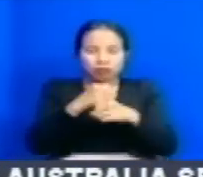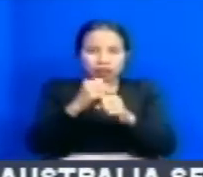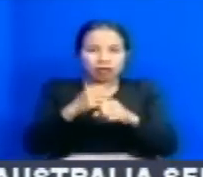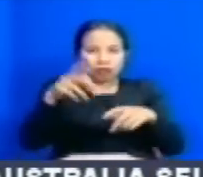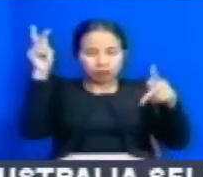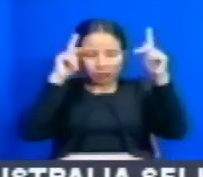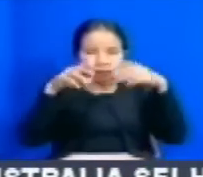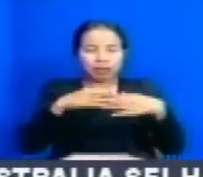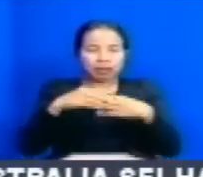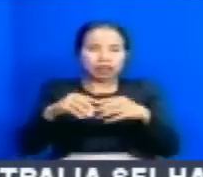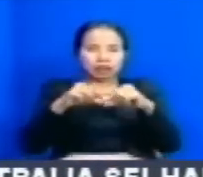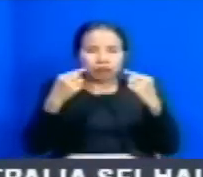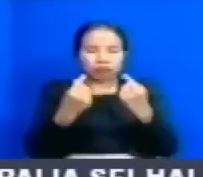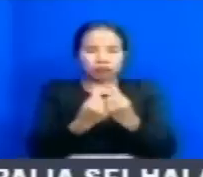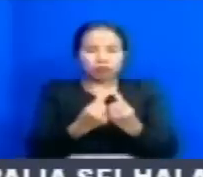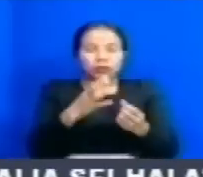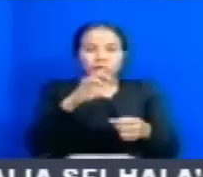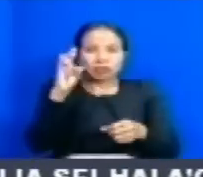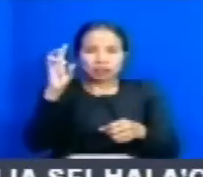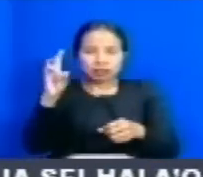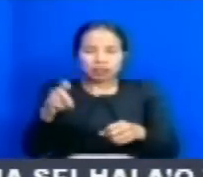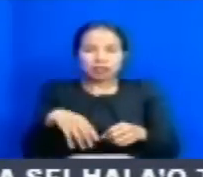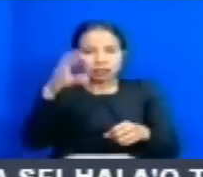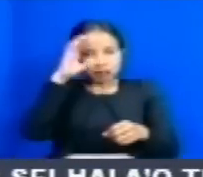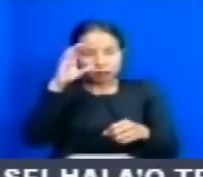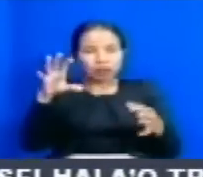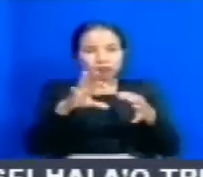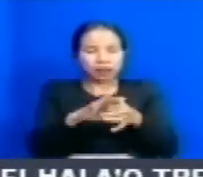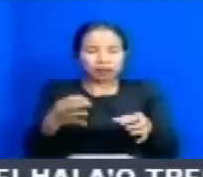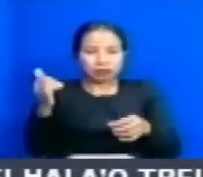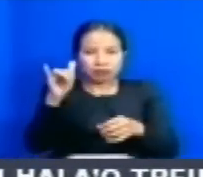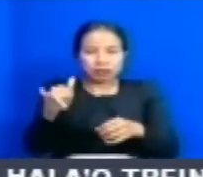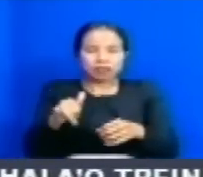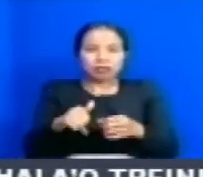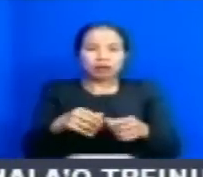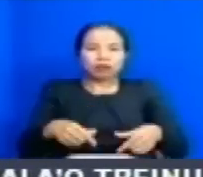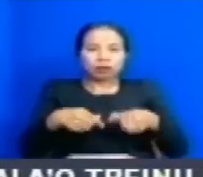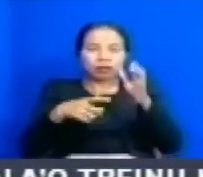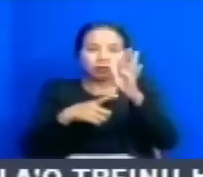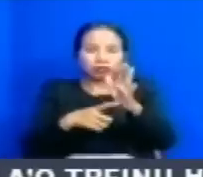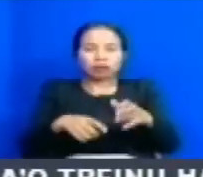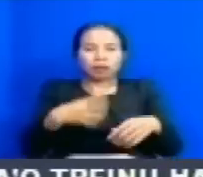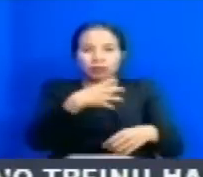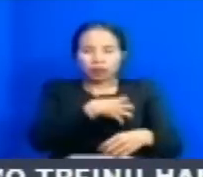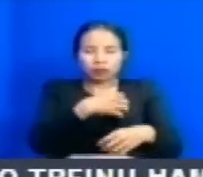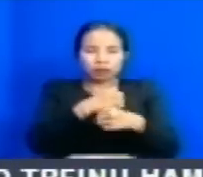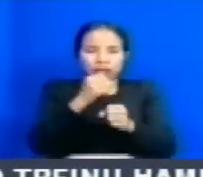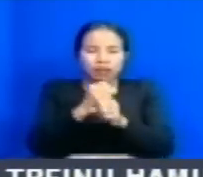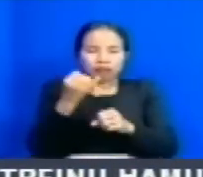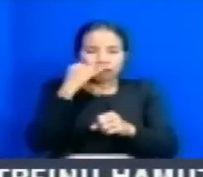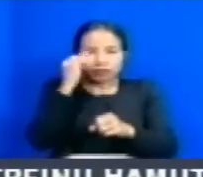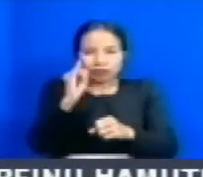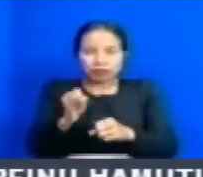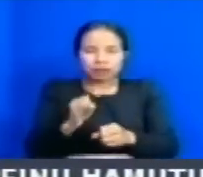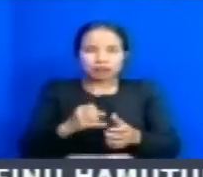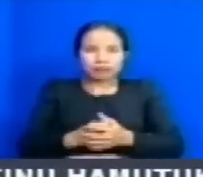liderança arte marciais no ritual siren, maga se buca membro hirakne, hori entrega pa polícia hori halo investigação.